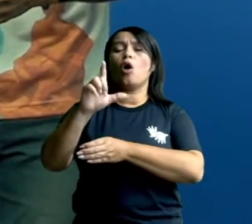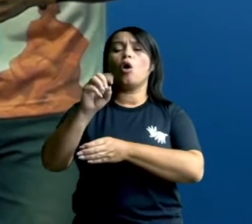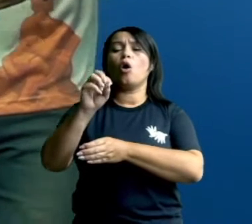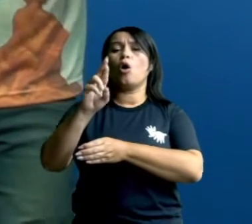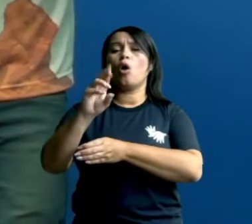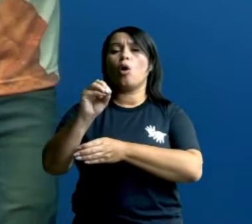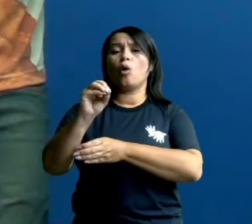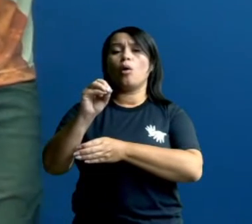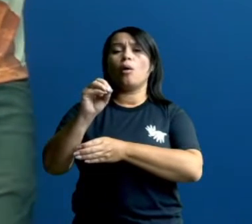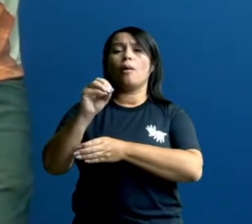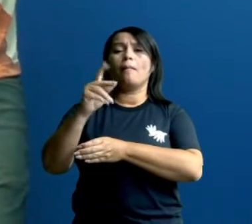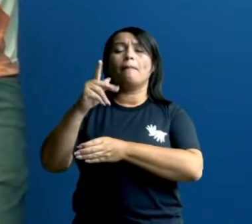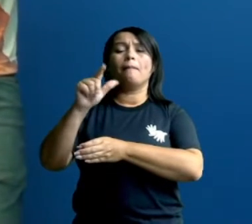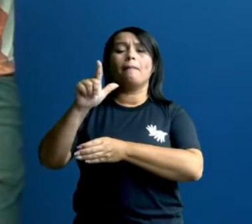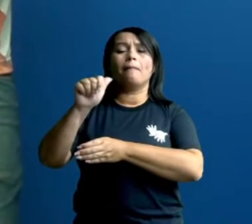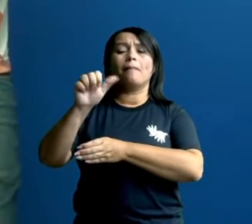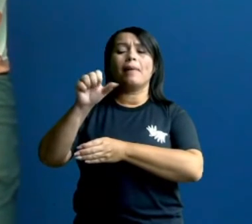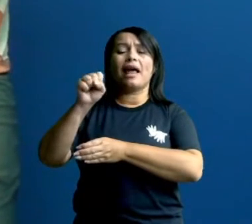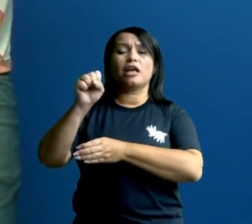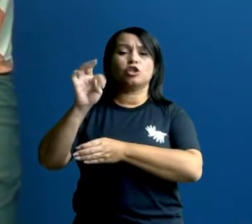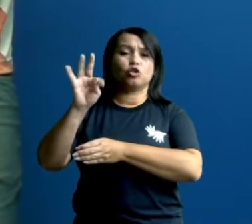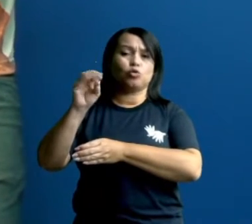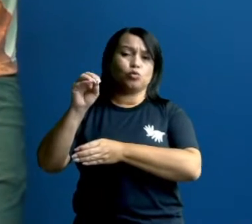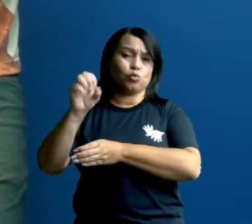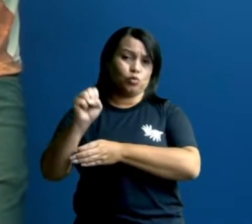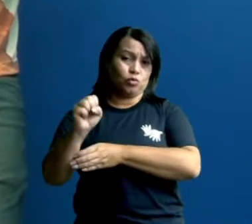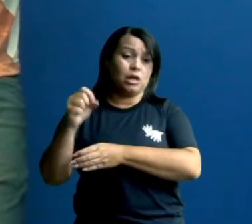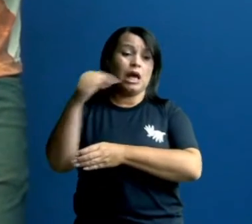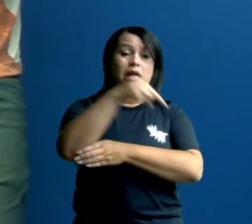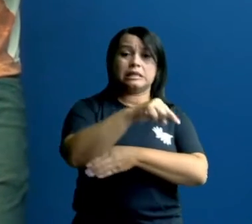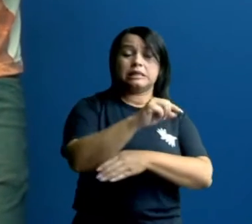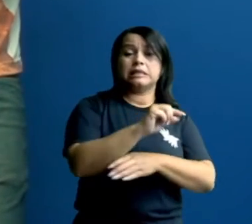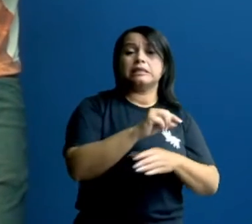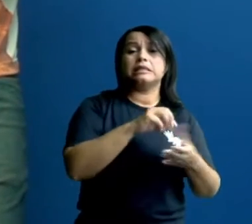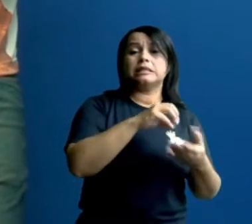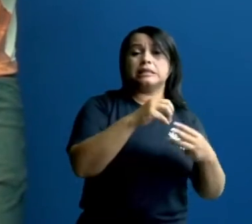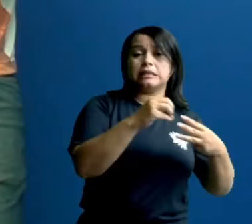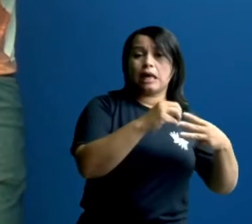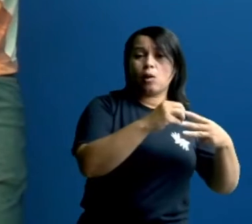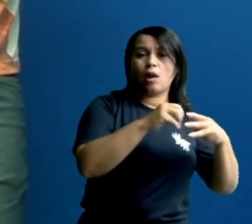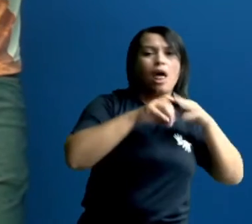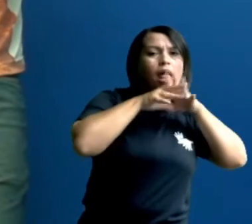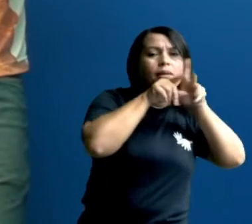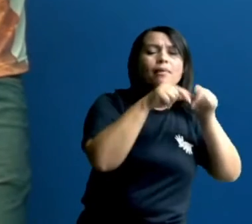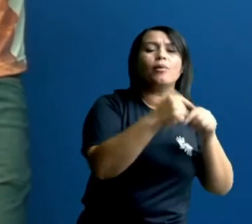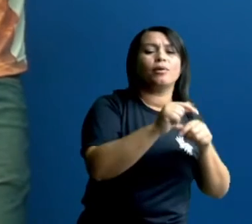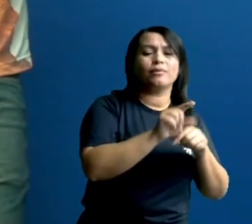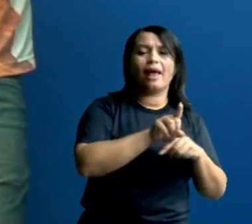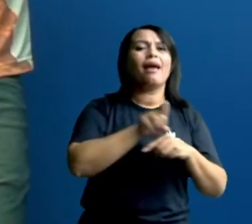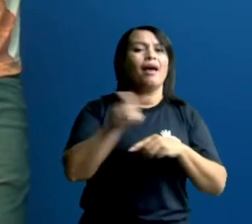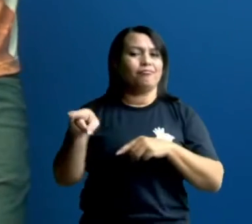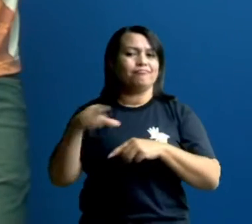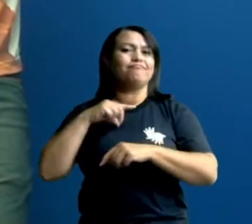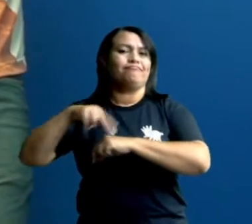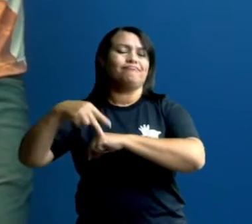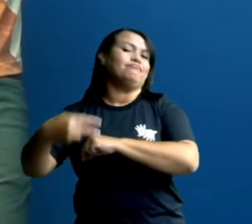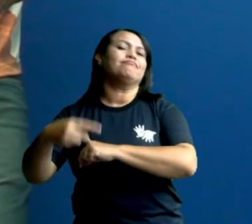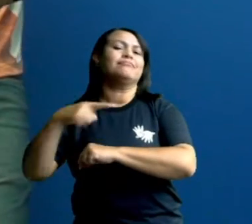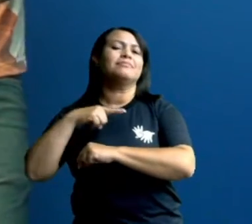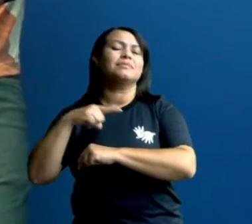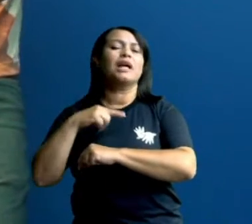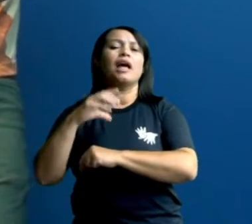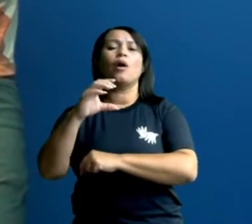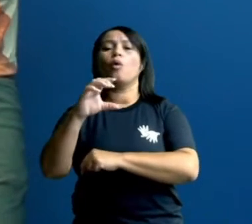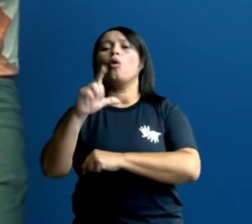cloroplastos, tá certo? Que a célula animal não vai ter. E esse cloroplasto, esse compartimento chamado